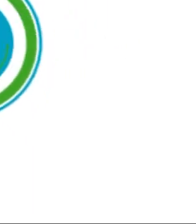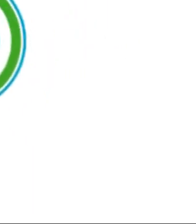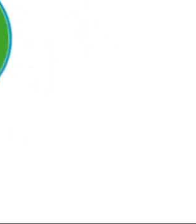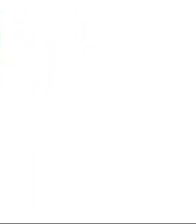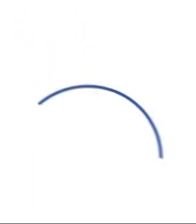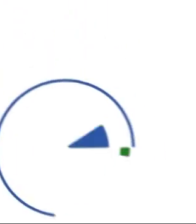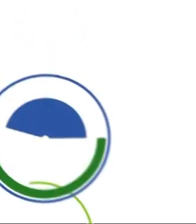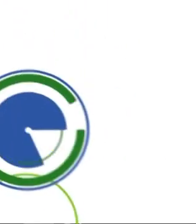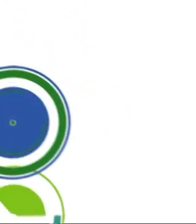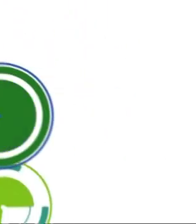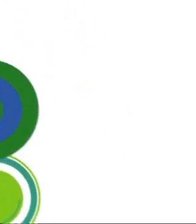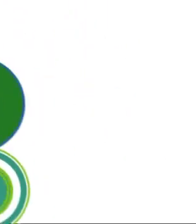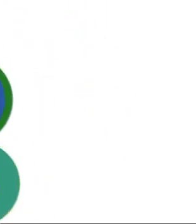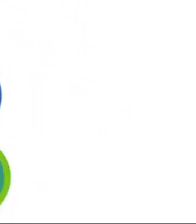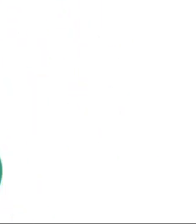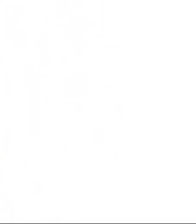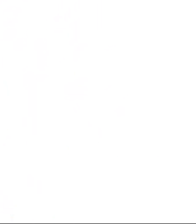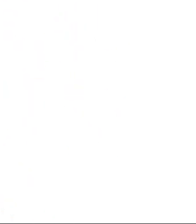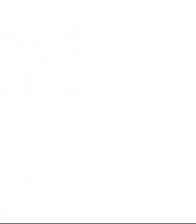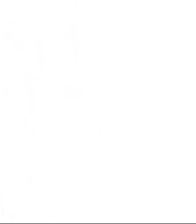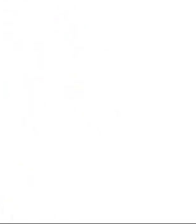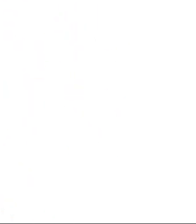E aí